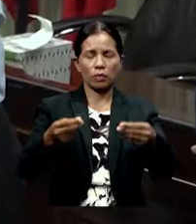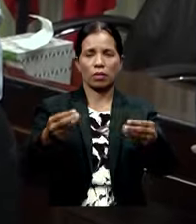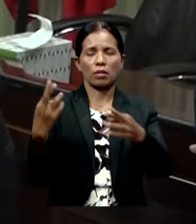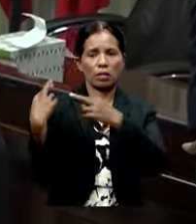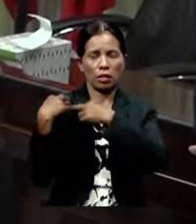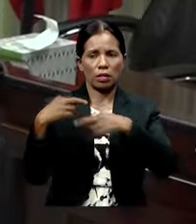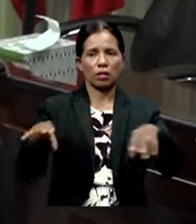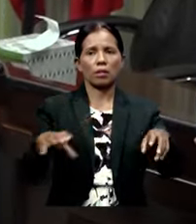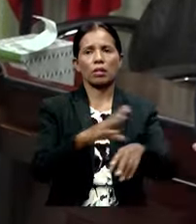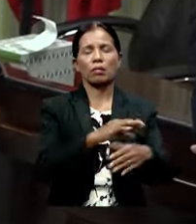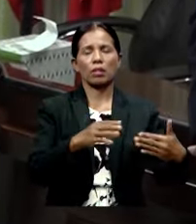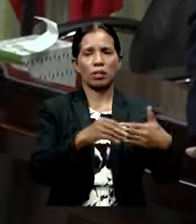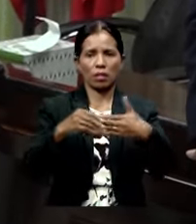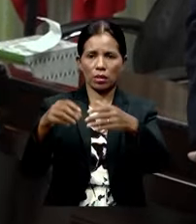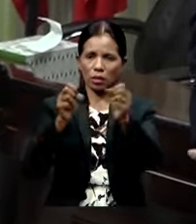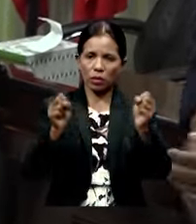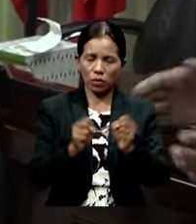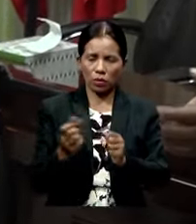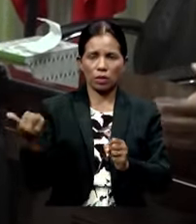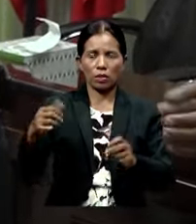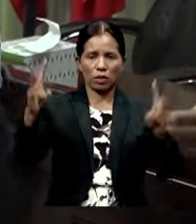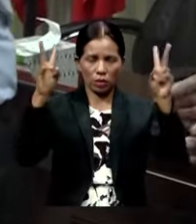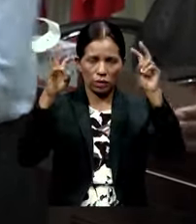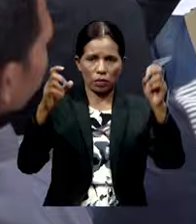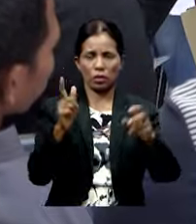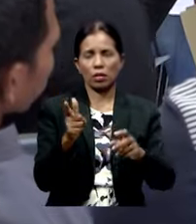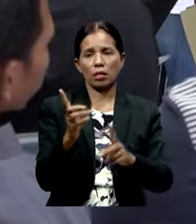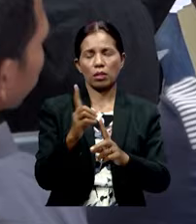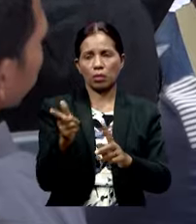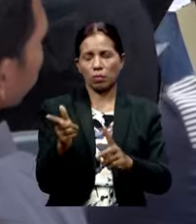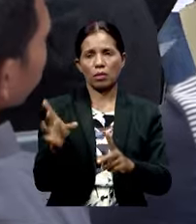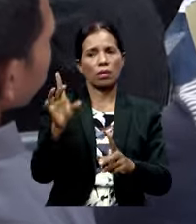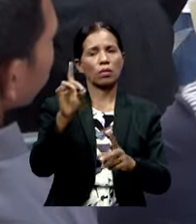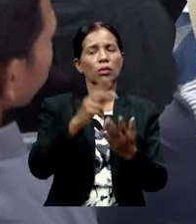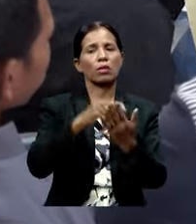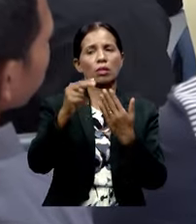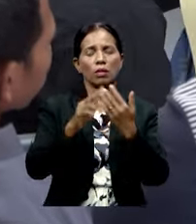mos ba liderança sukusira. Tema ba proclamação 28 de novembro tinangne mak